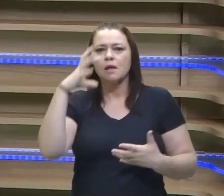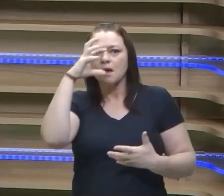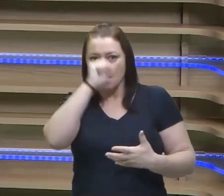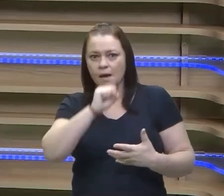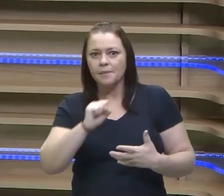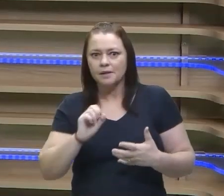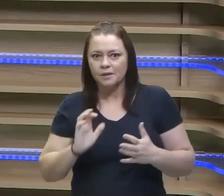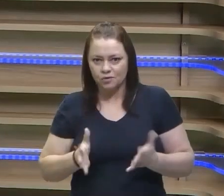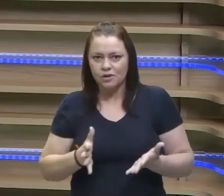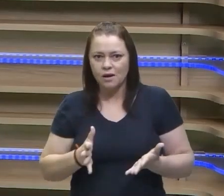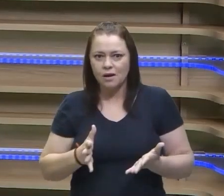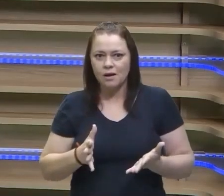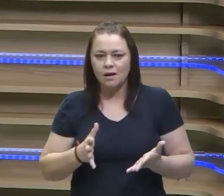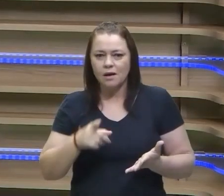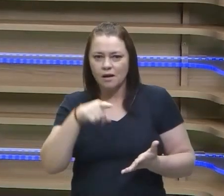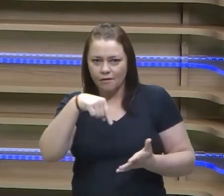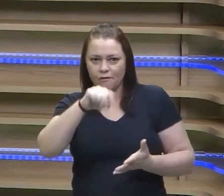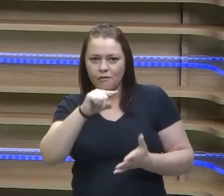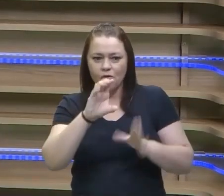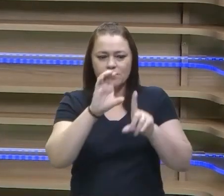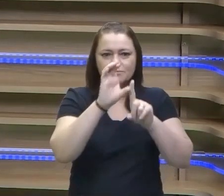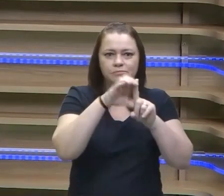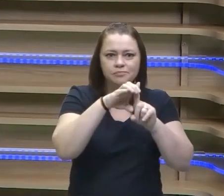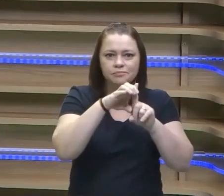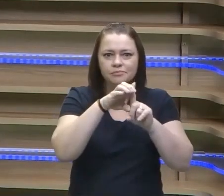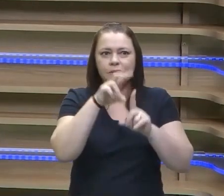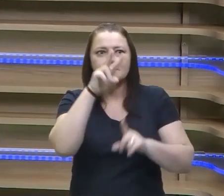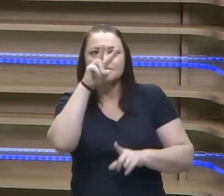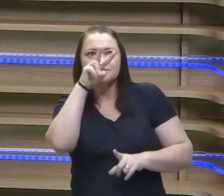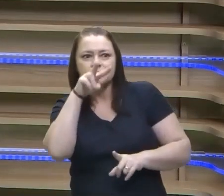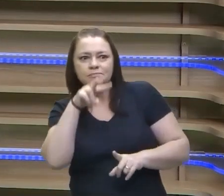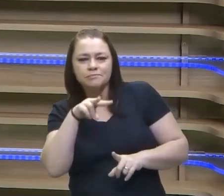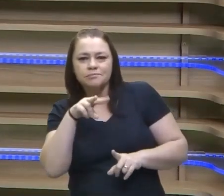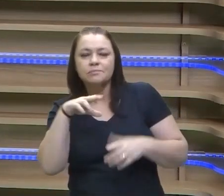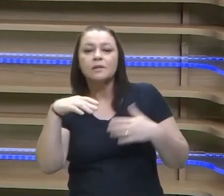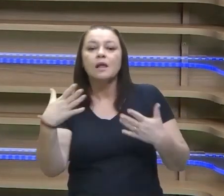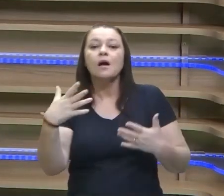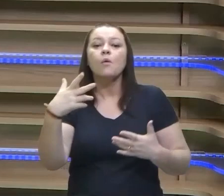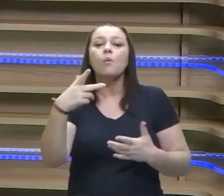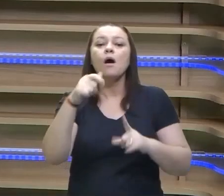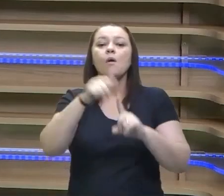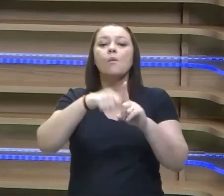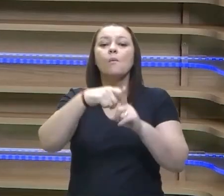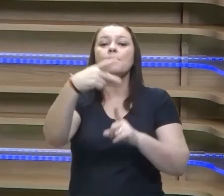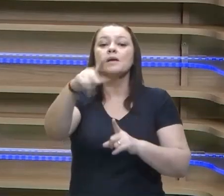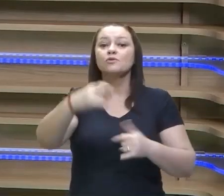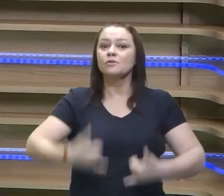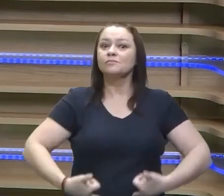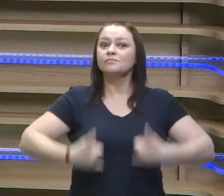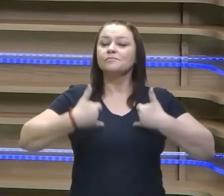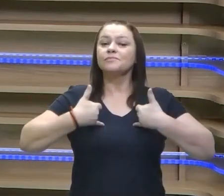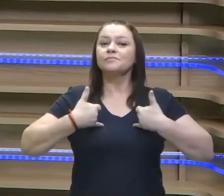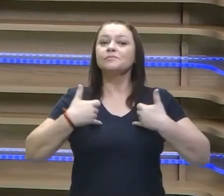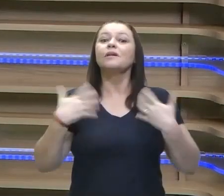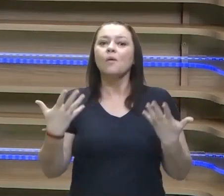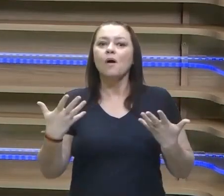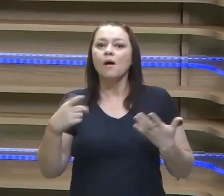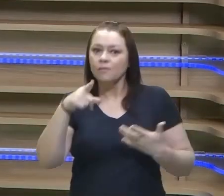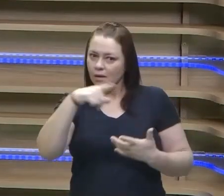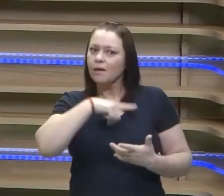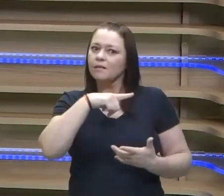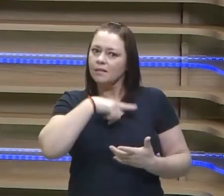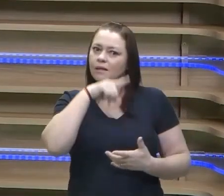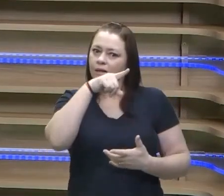Aprendeu? Foi olhar no calendário? Qual o mês do seu aniversário? Lá no calendário tem